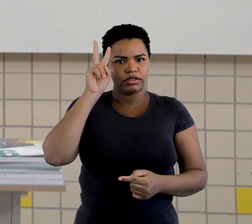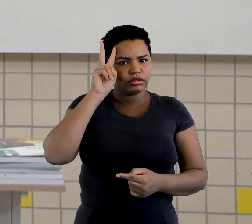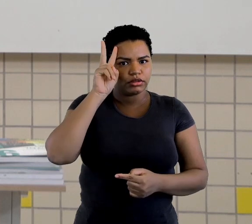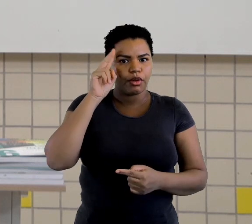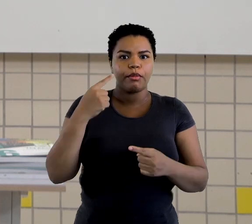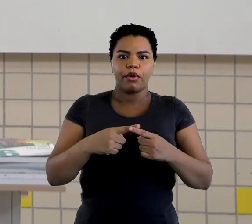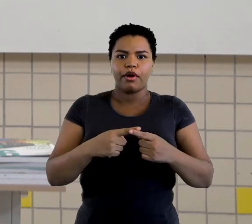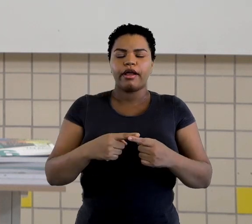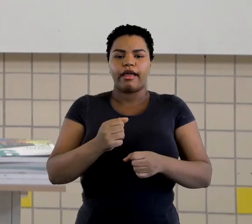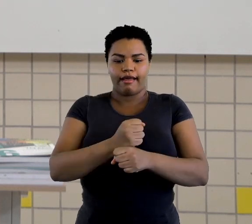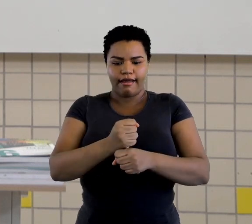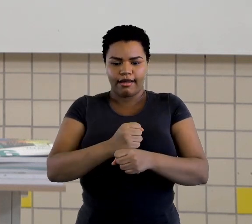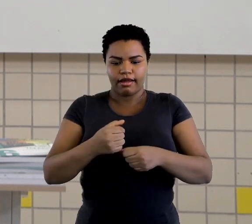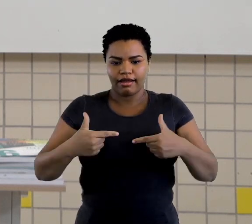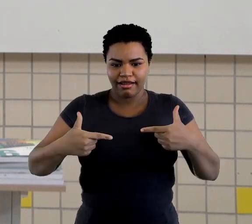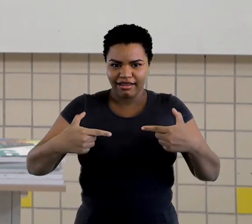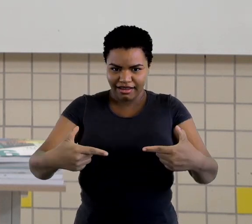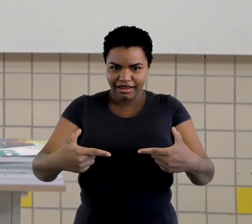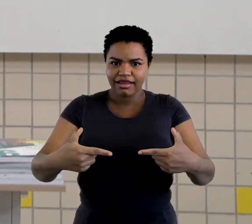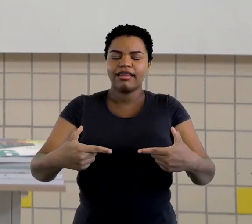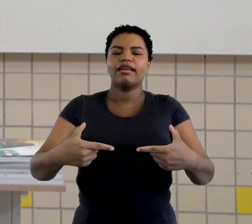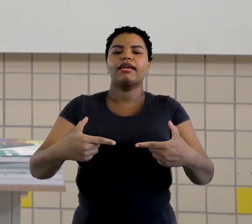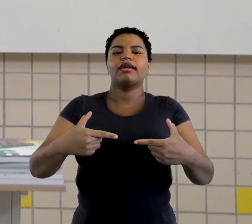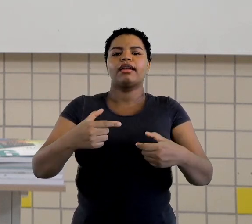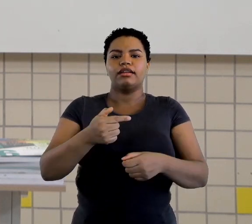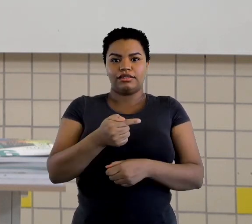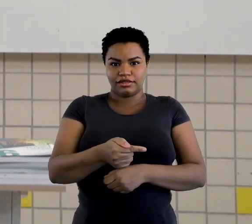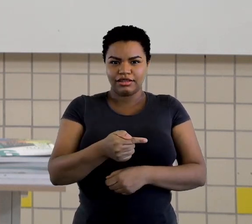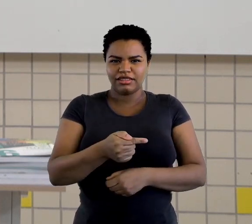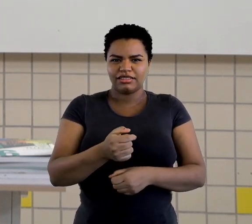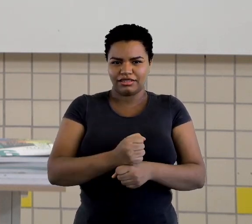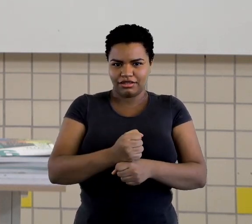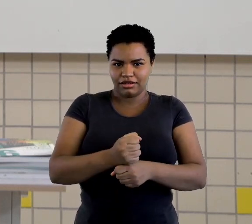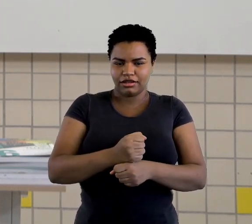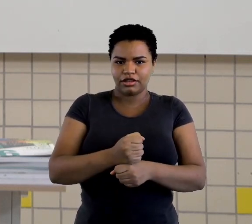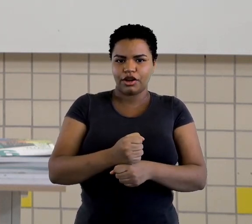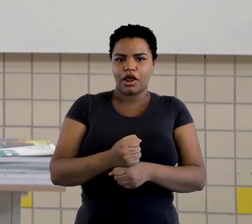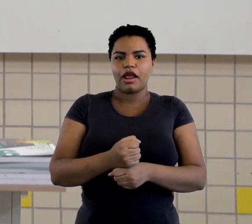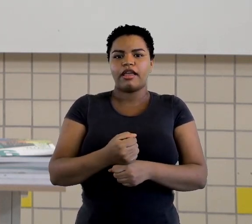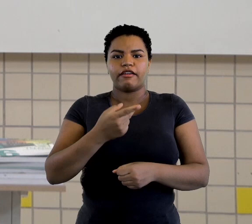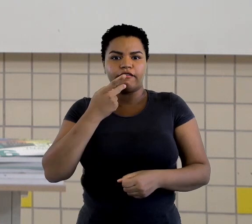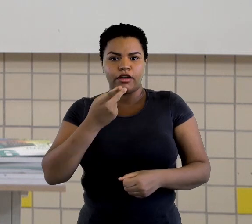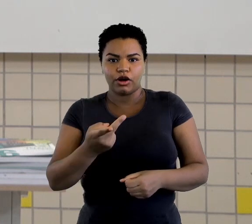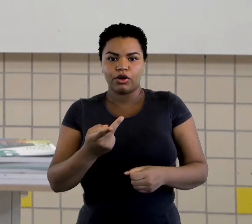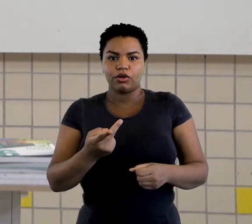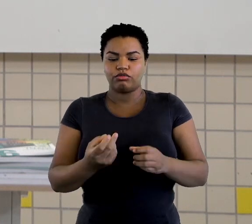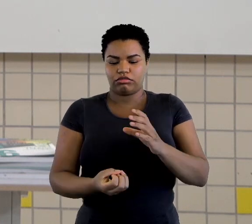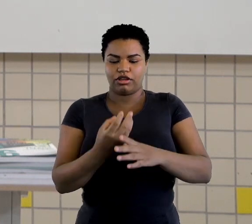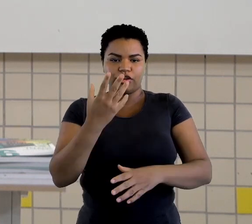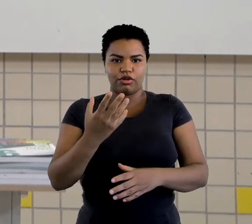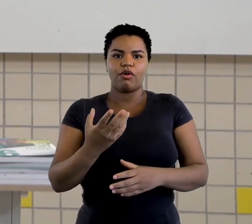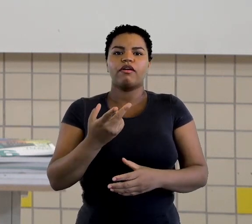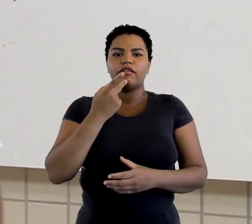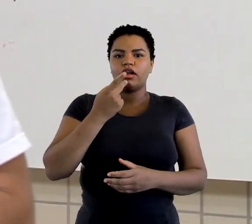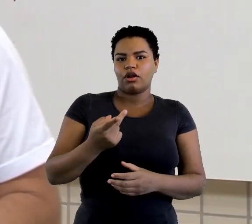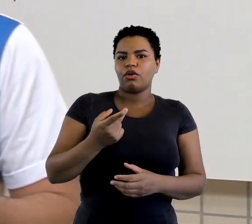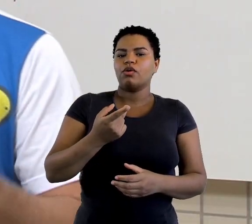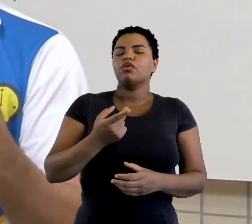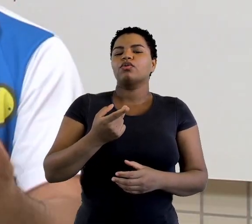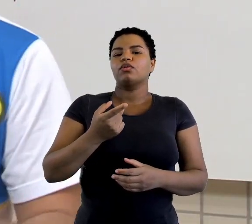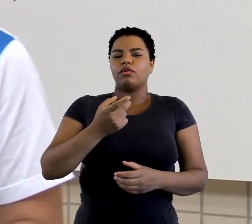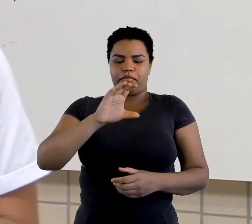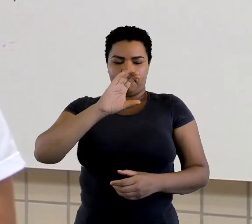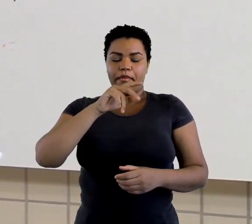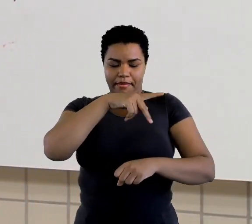que fez com que esse país falasse 2 línguas principais, o inglês e o francês. A